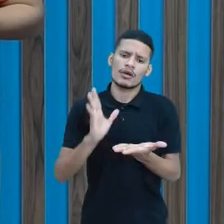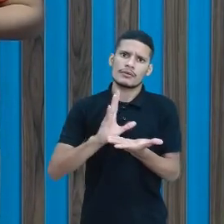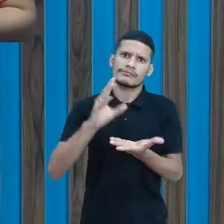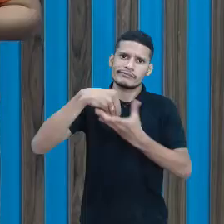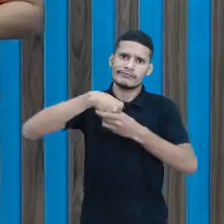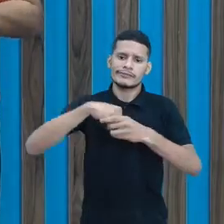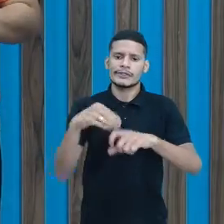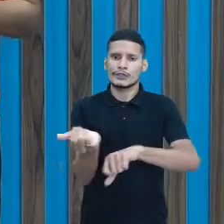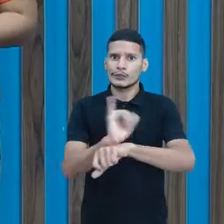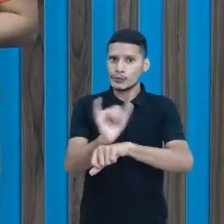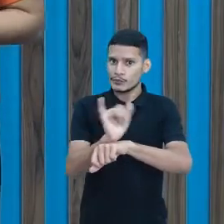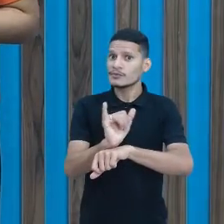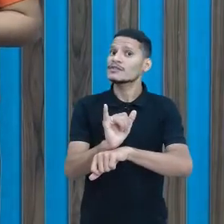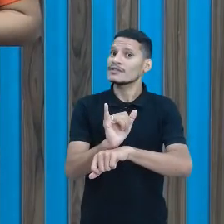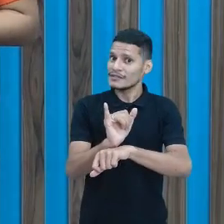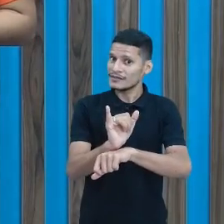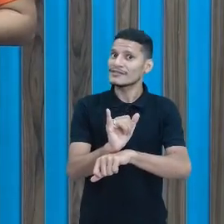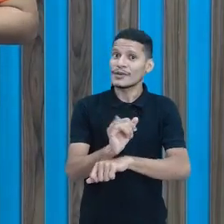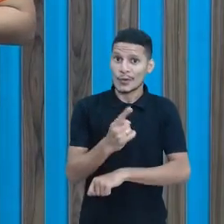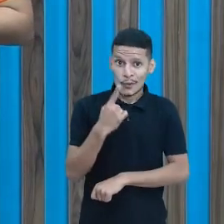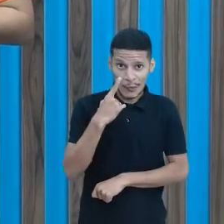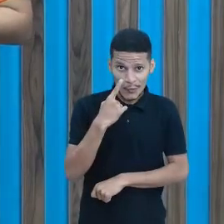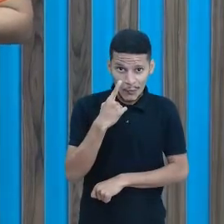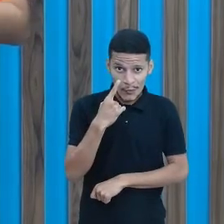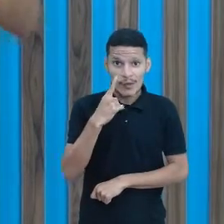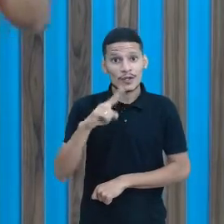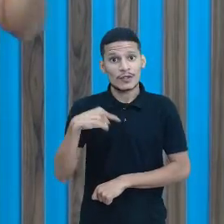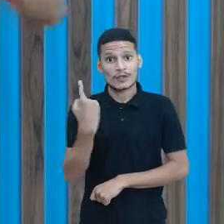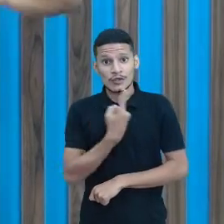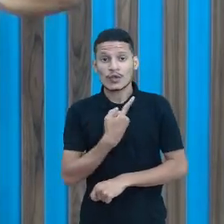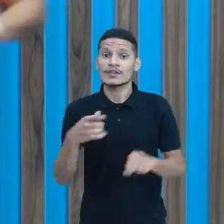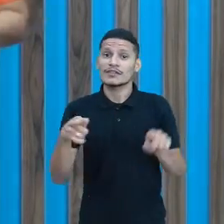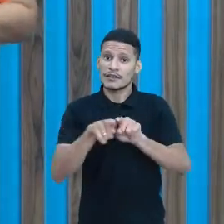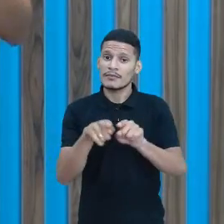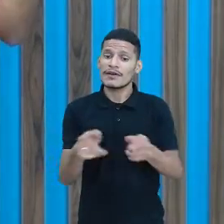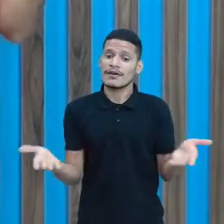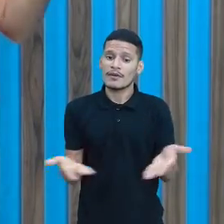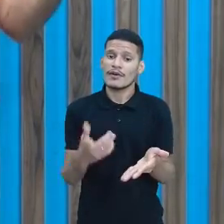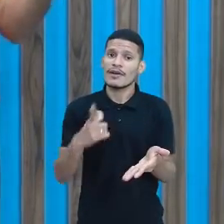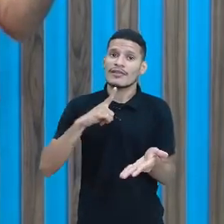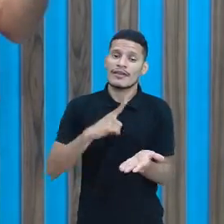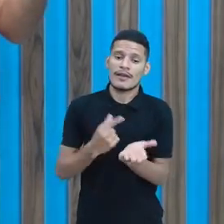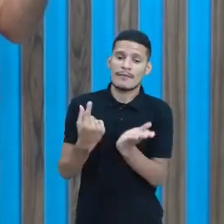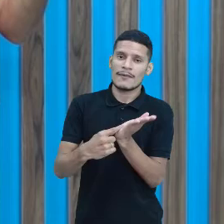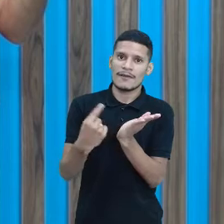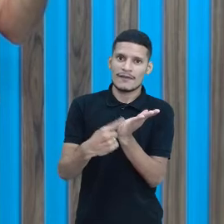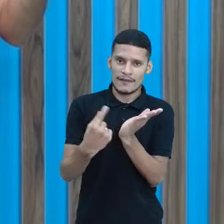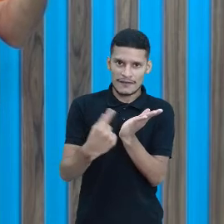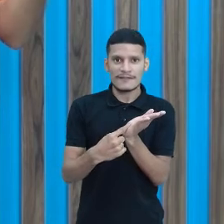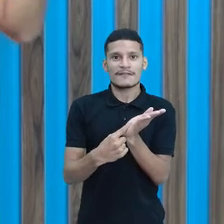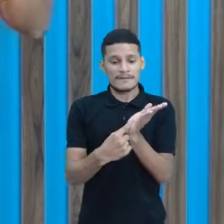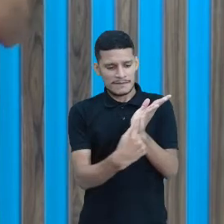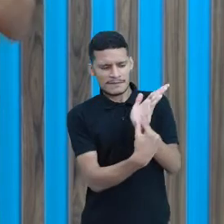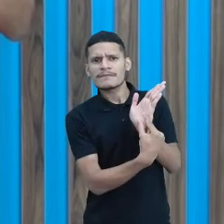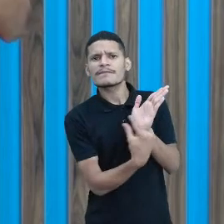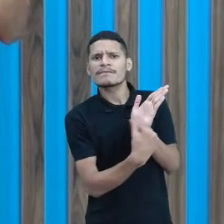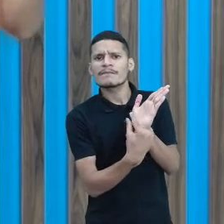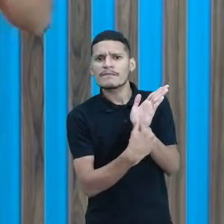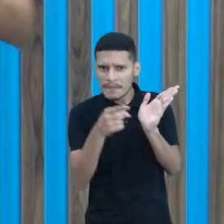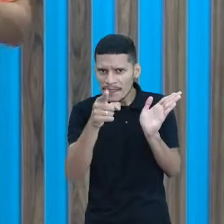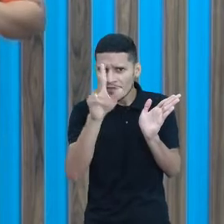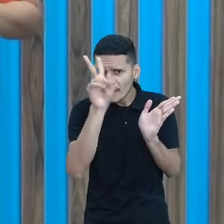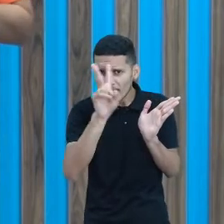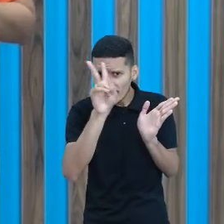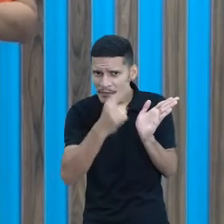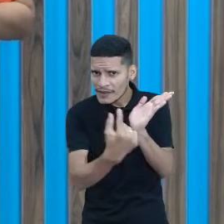YouTube, a gente também tem agora o aplicativo, certo? Vocês lembram disso? A gente